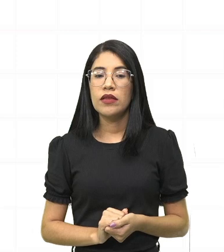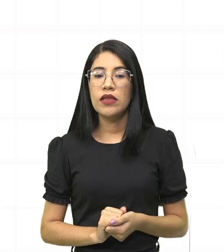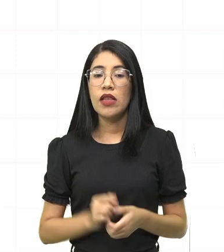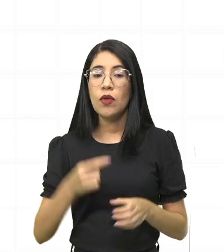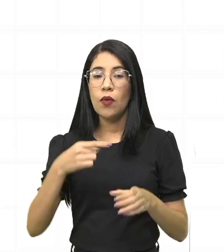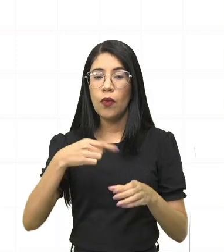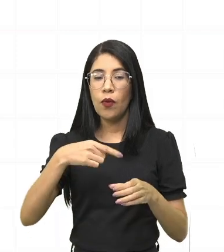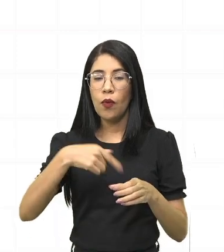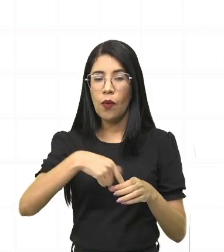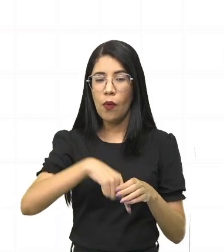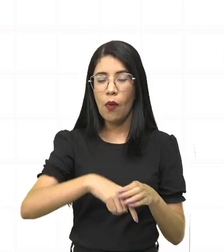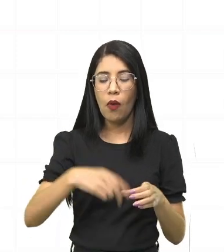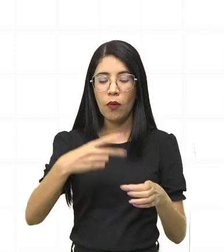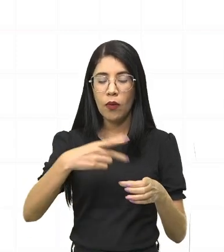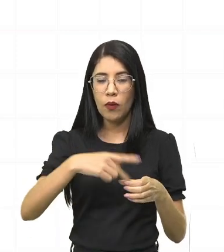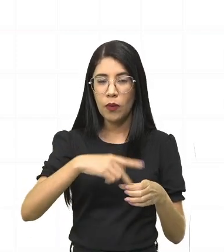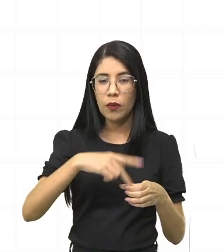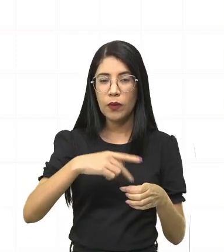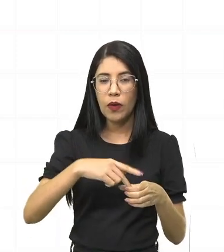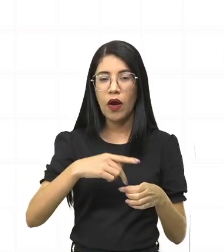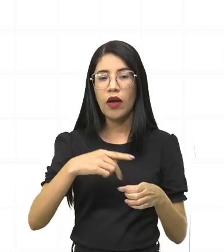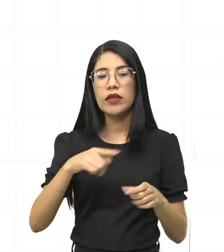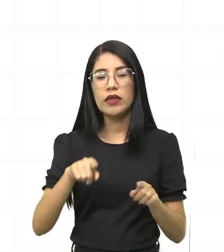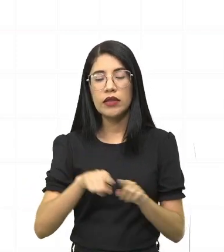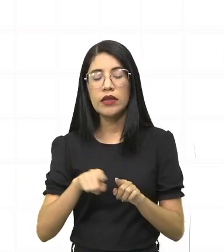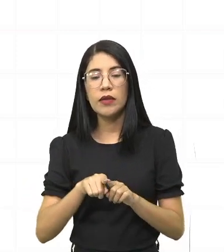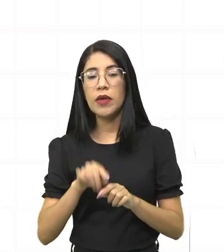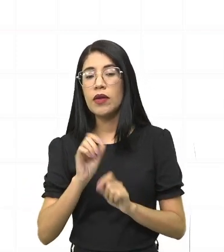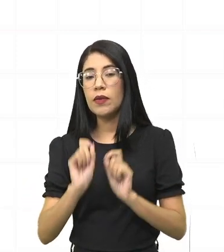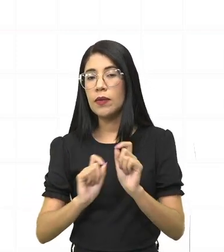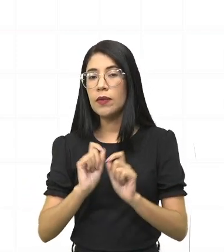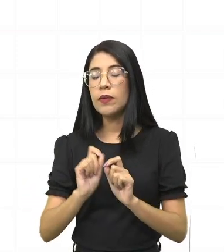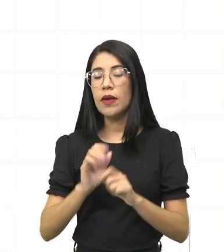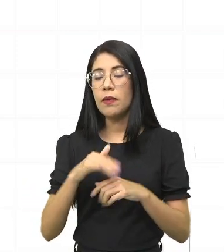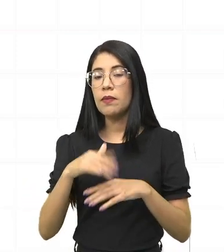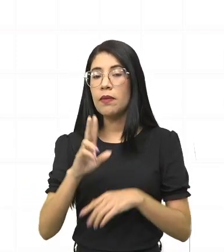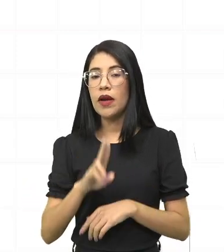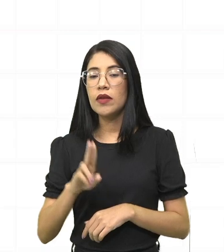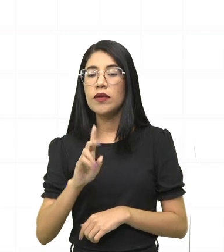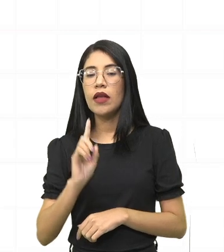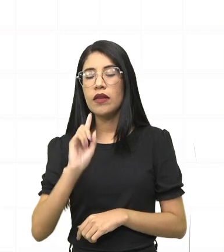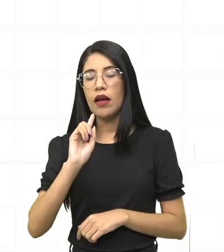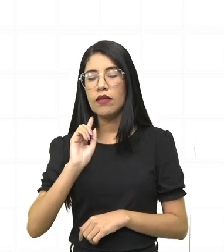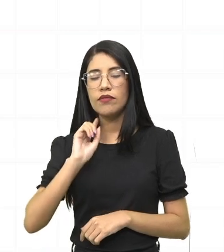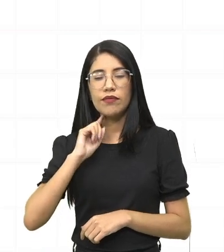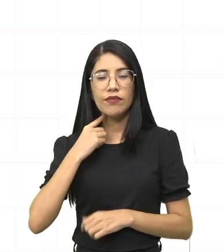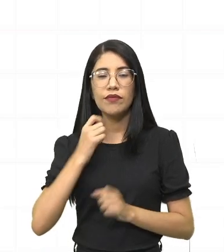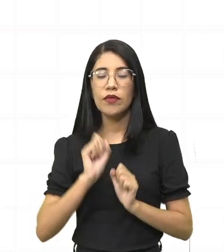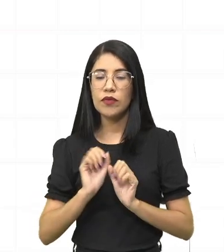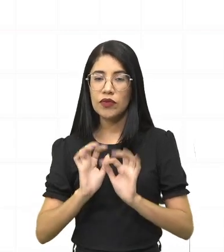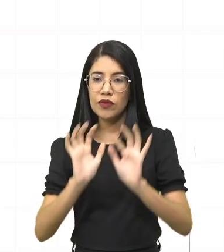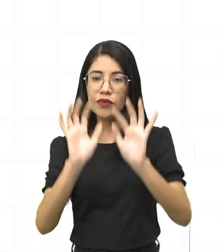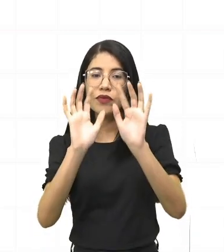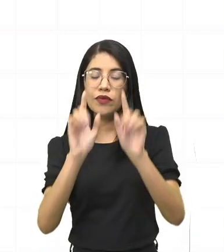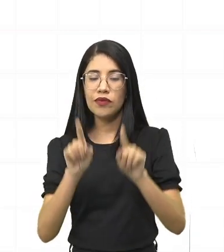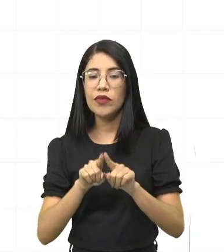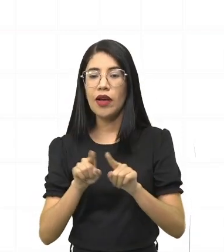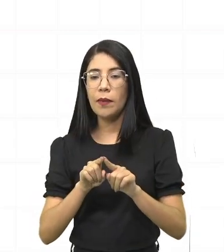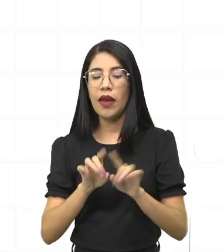na energia que utiliza os combustíveis fósseis, que são muito mais poluentes, né, que geram